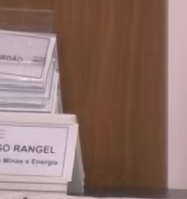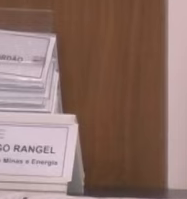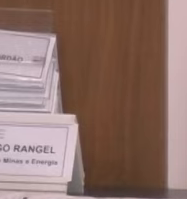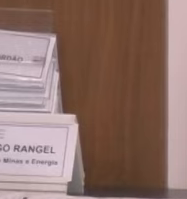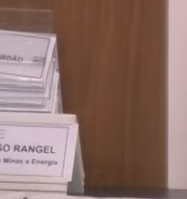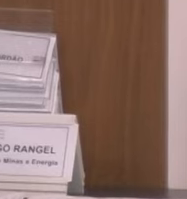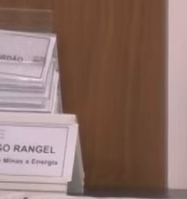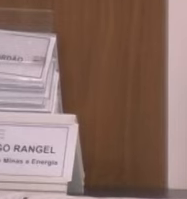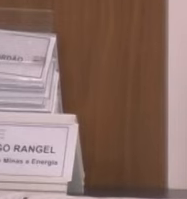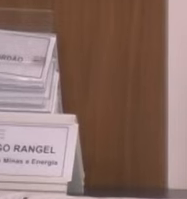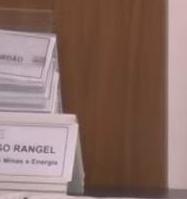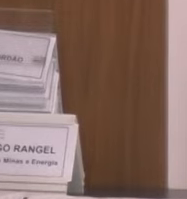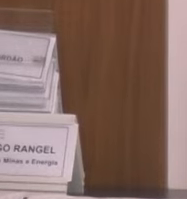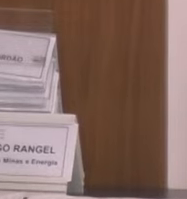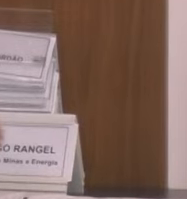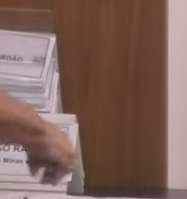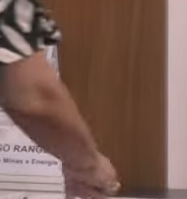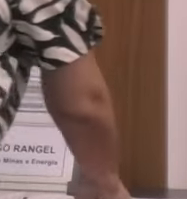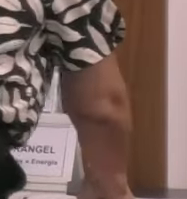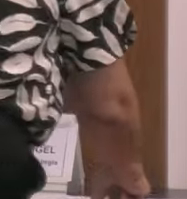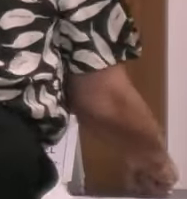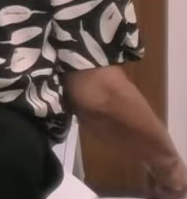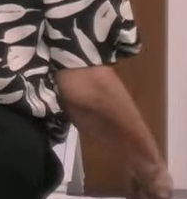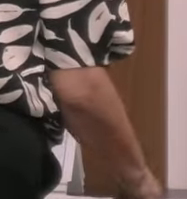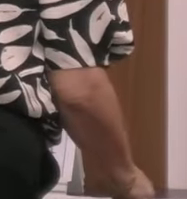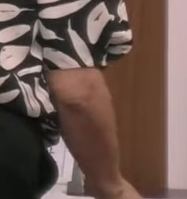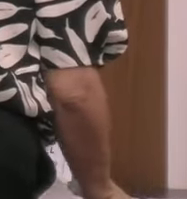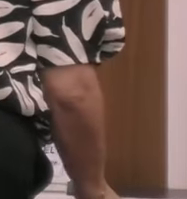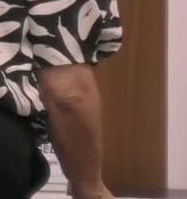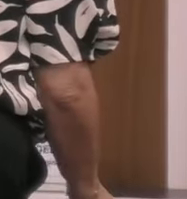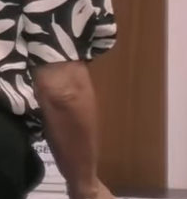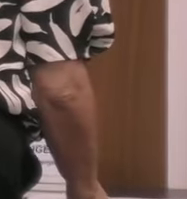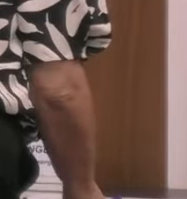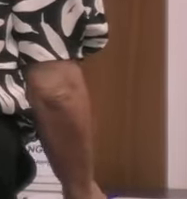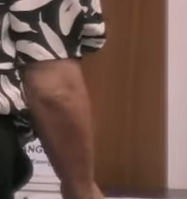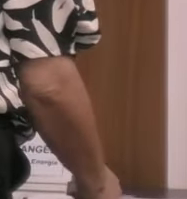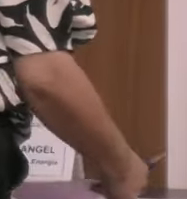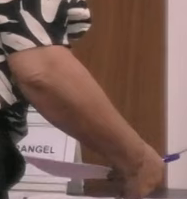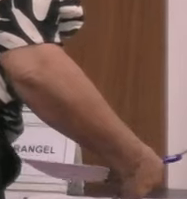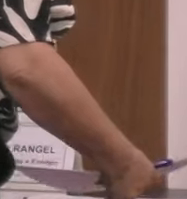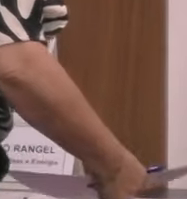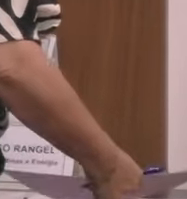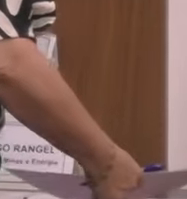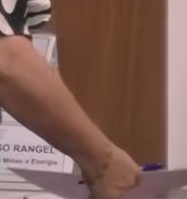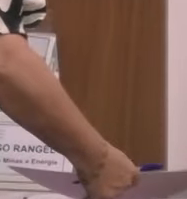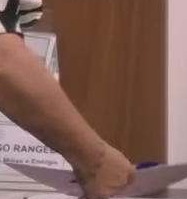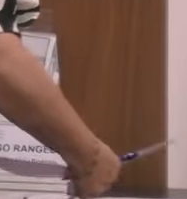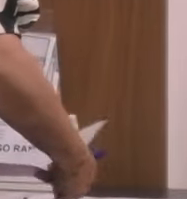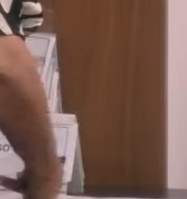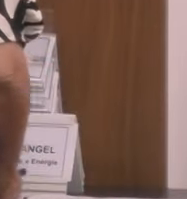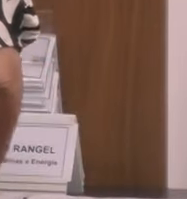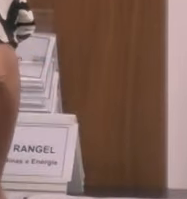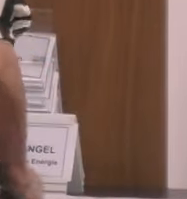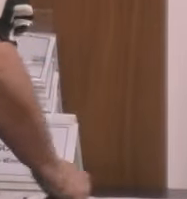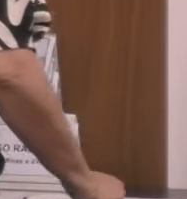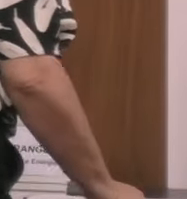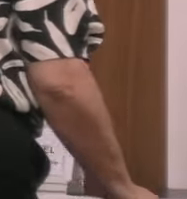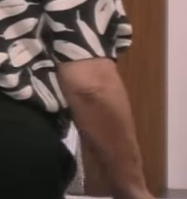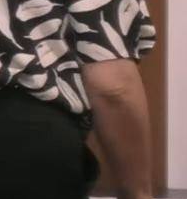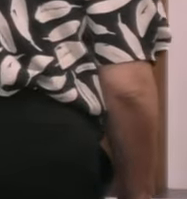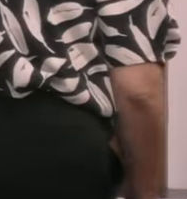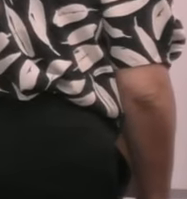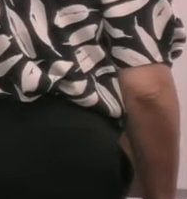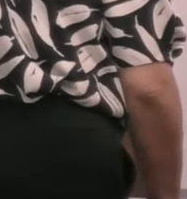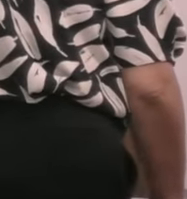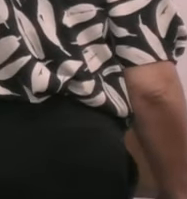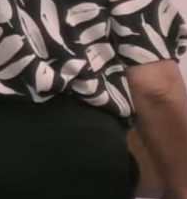agora eu vou levar, depois de eu pontuar sobre isso, eu quero levar os pontos, porque eu não sei aqui quantas pessoas tiveram